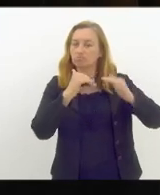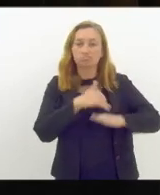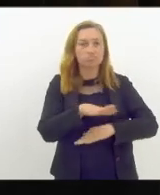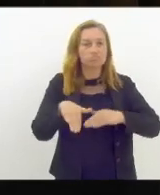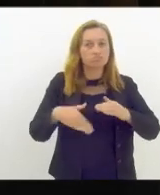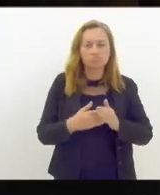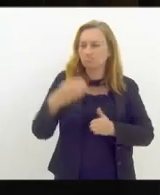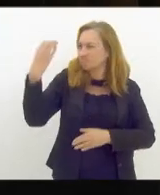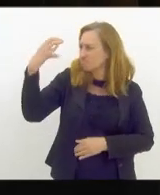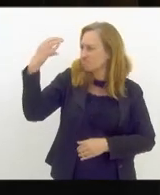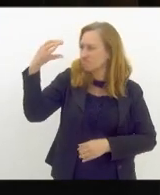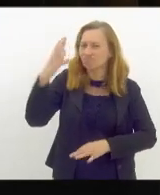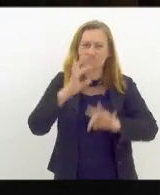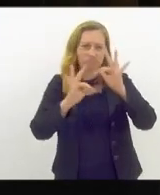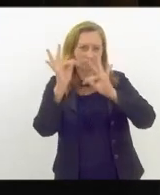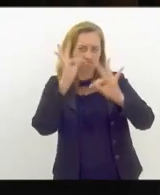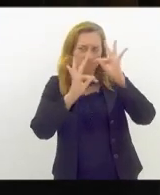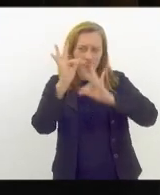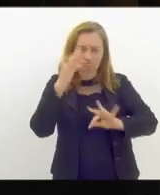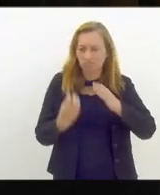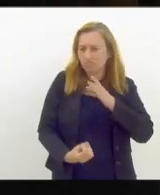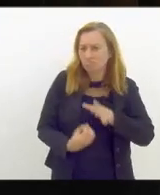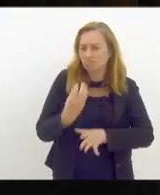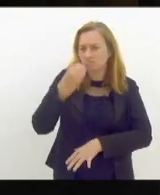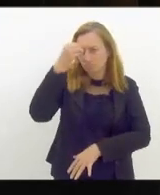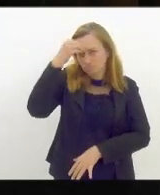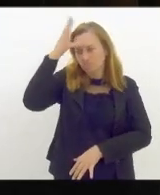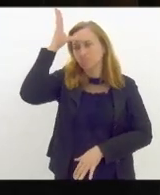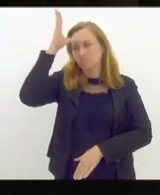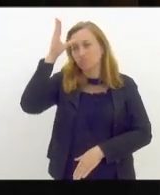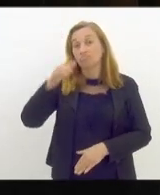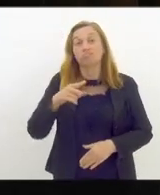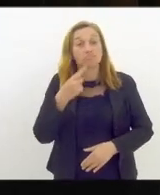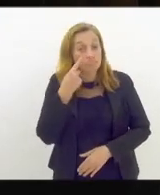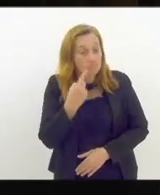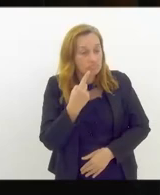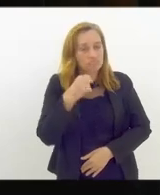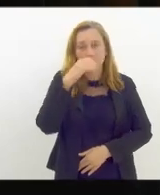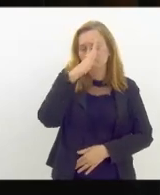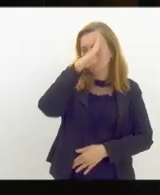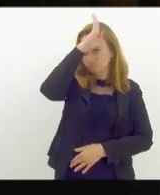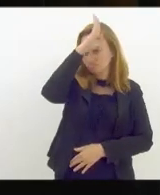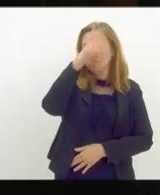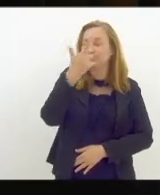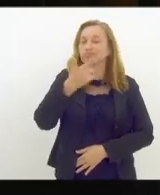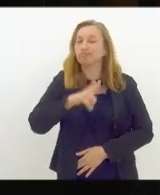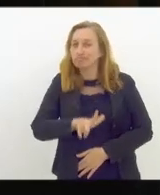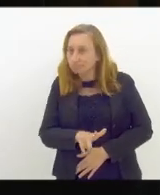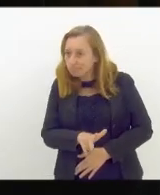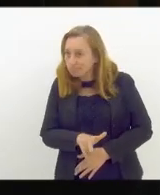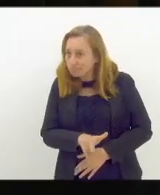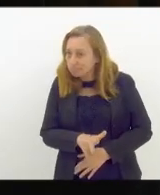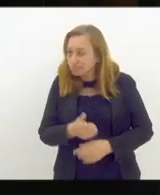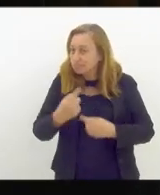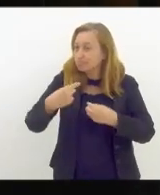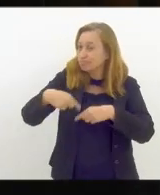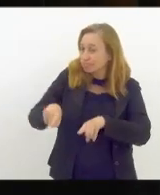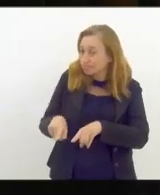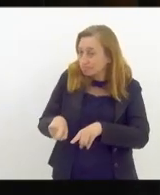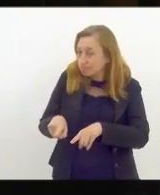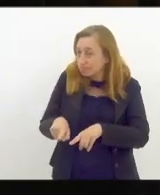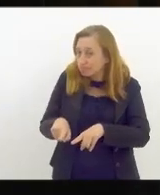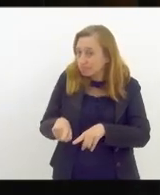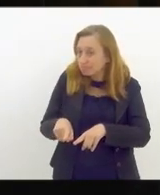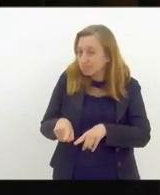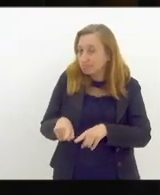a sua ciência, tecnologia e produção do conhecimento, a gente vê o Bolsonaro de novo atacando